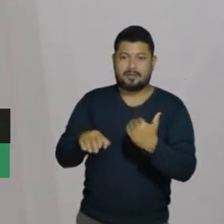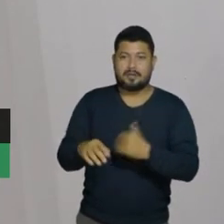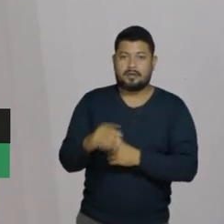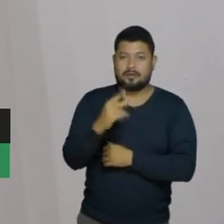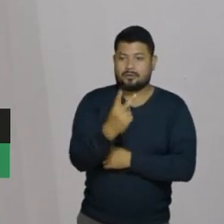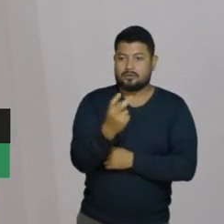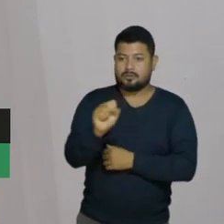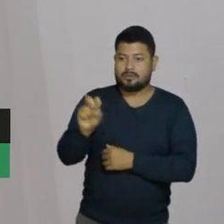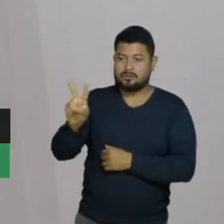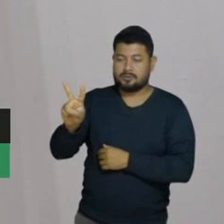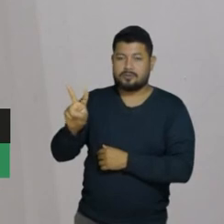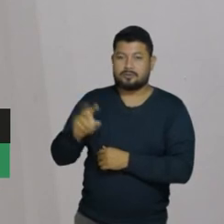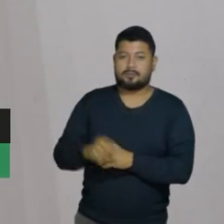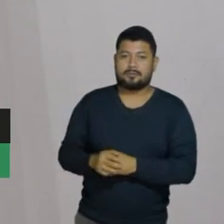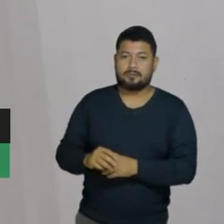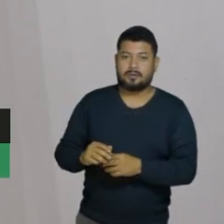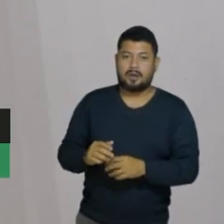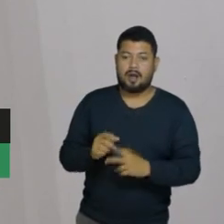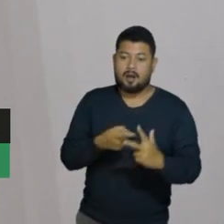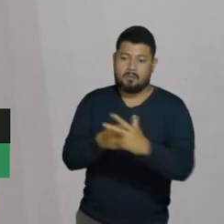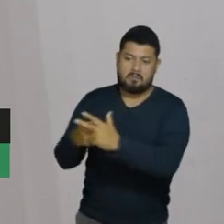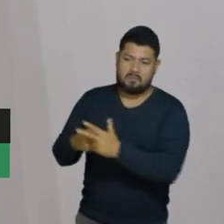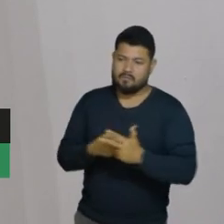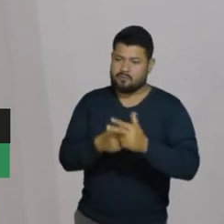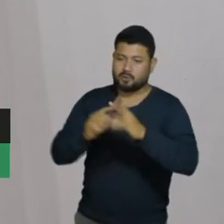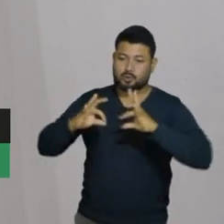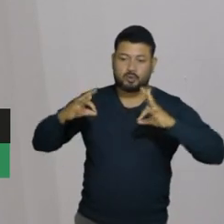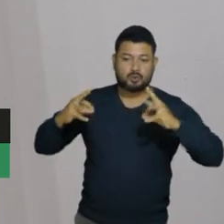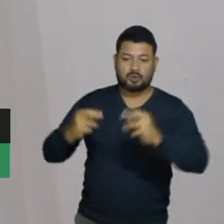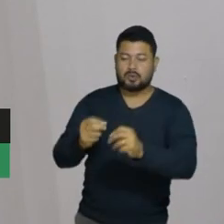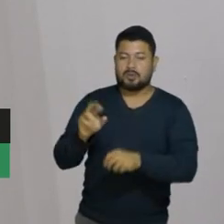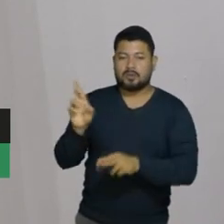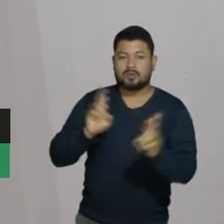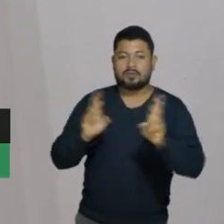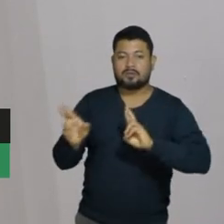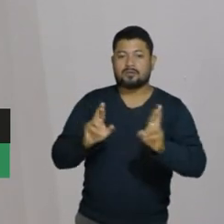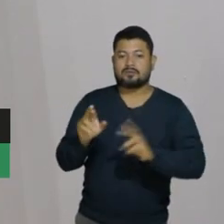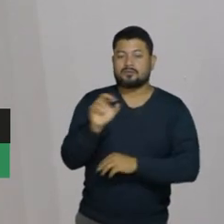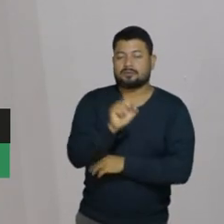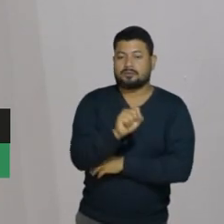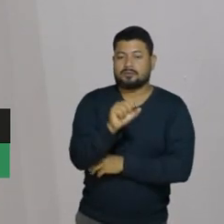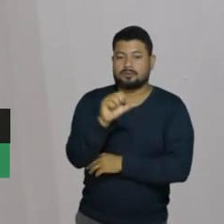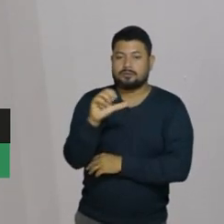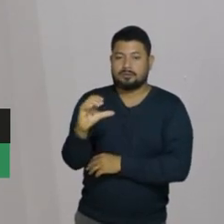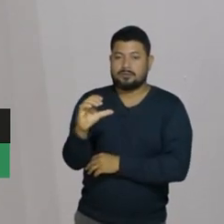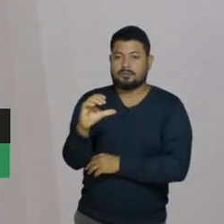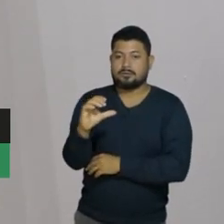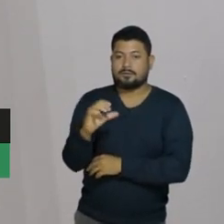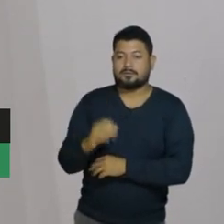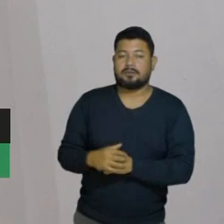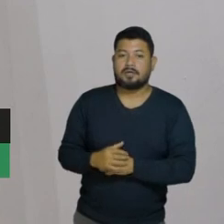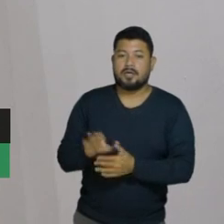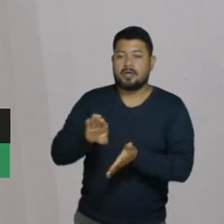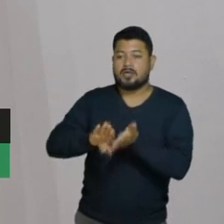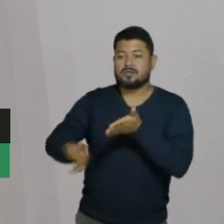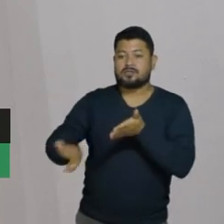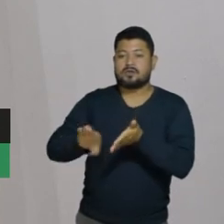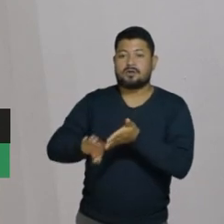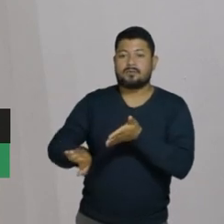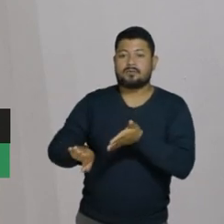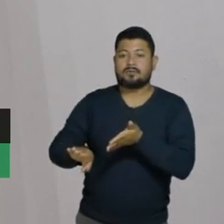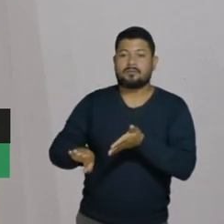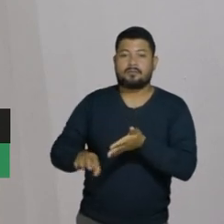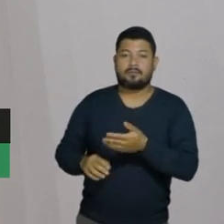Dá para fazer o melhoramento de todas as rodovias estaduais. E ainda deve sobrar